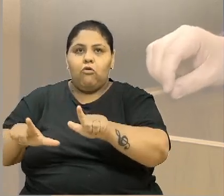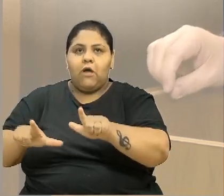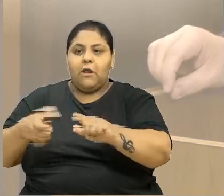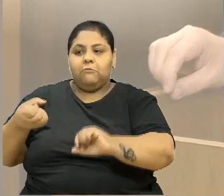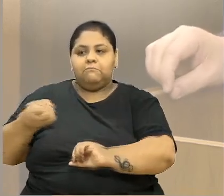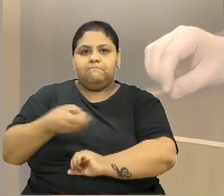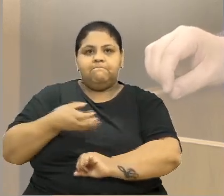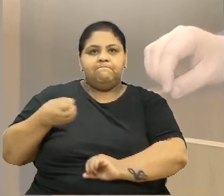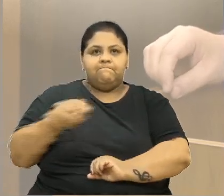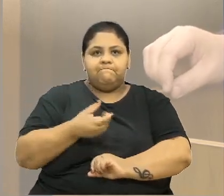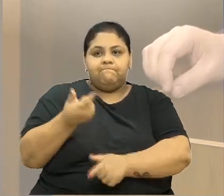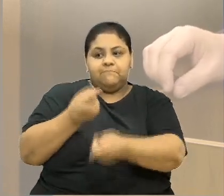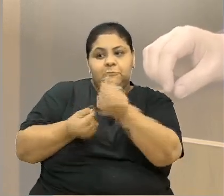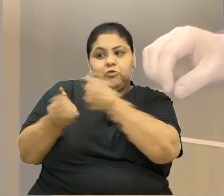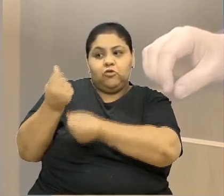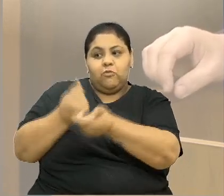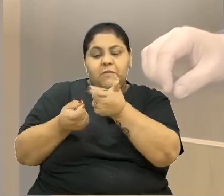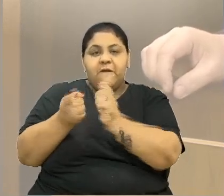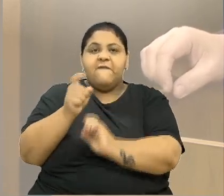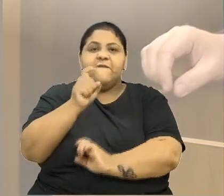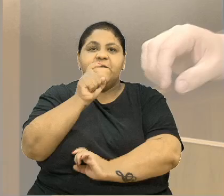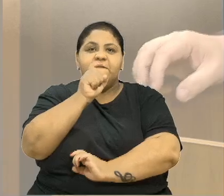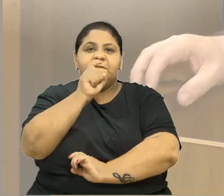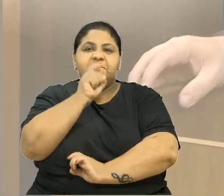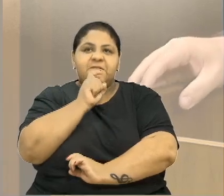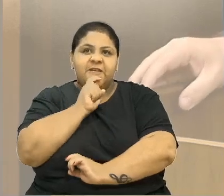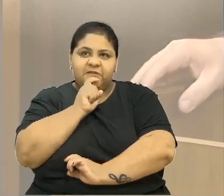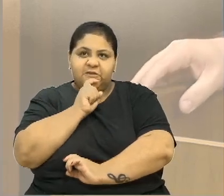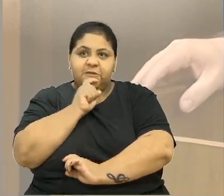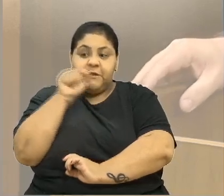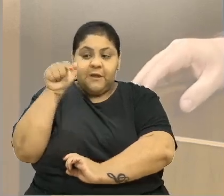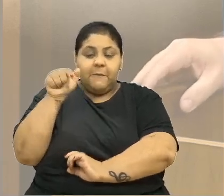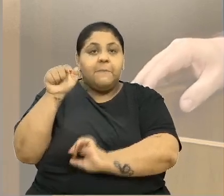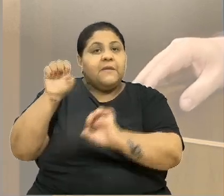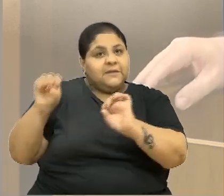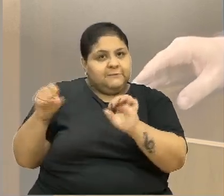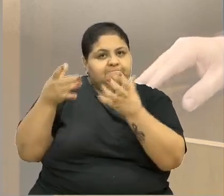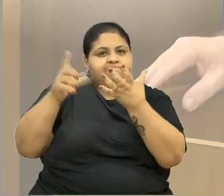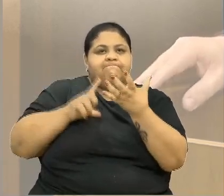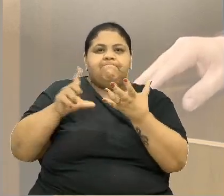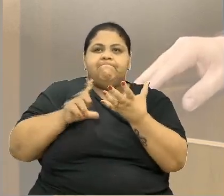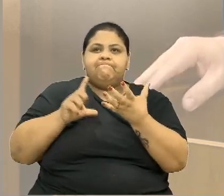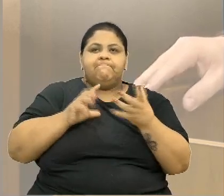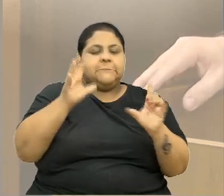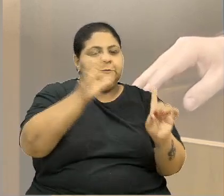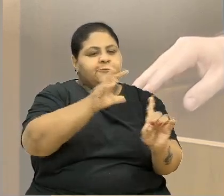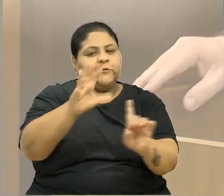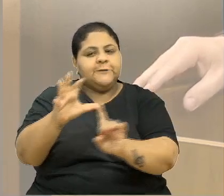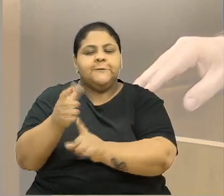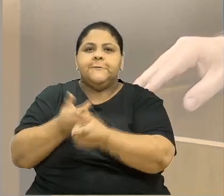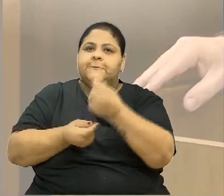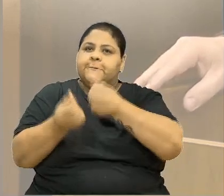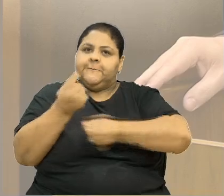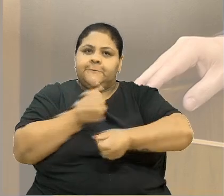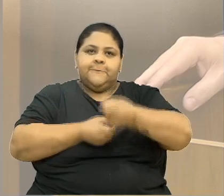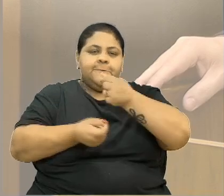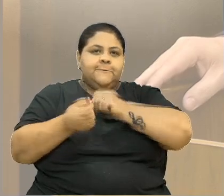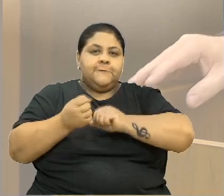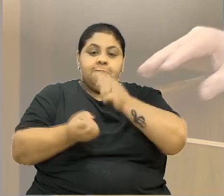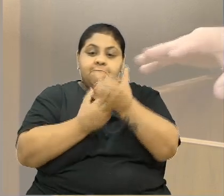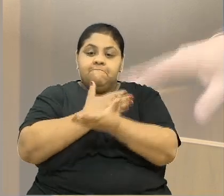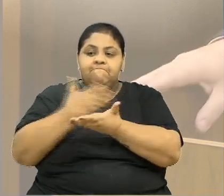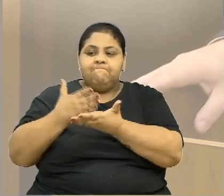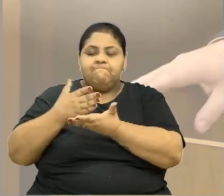inovação e economia verde. Este evento ele tem impulsionado negócios, fomentado debates